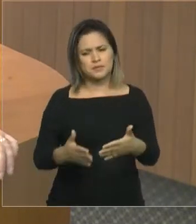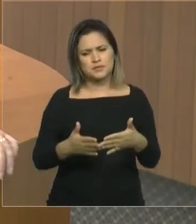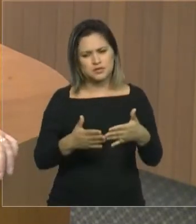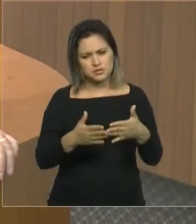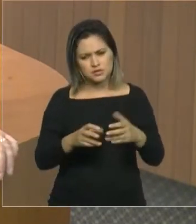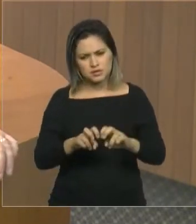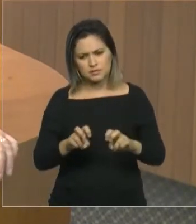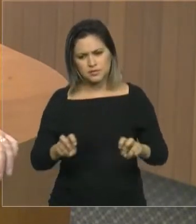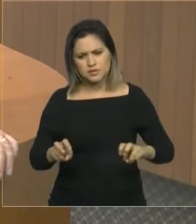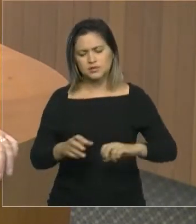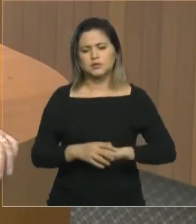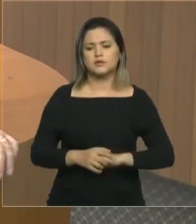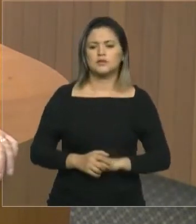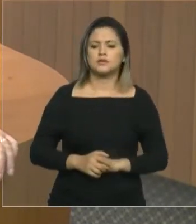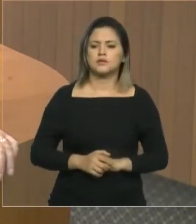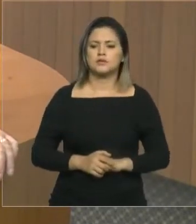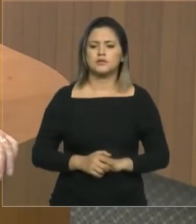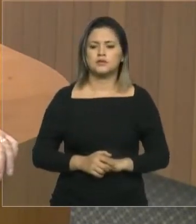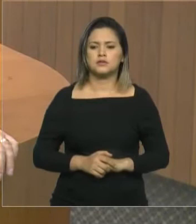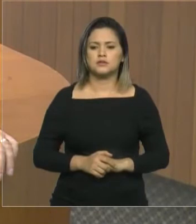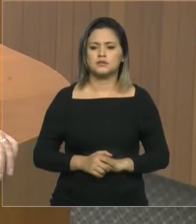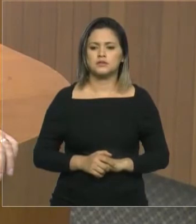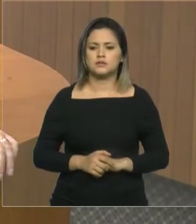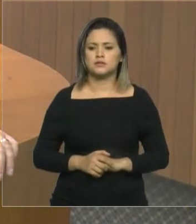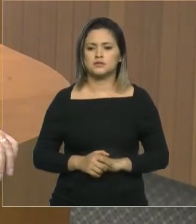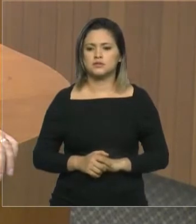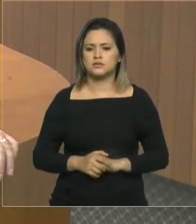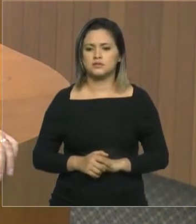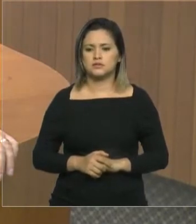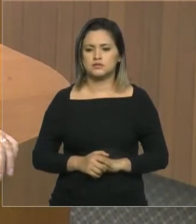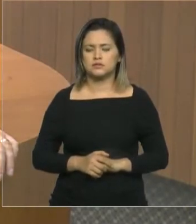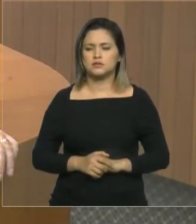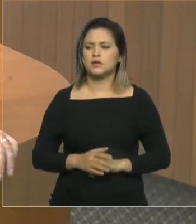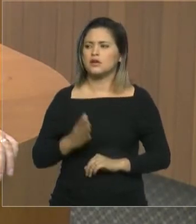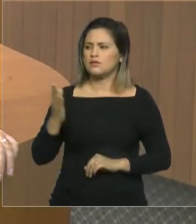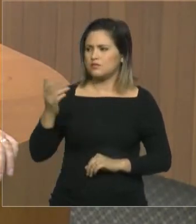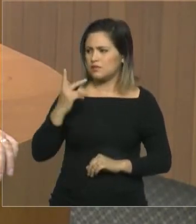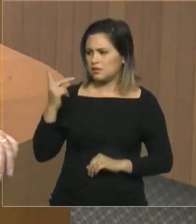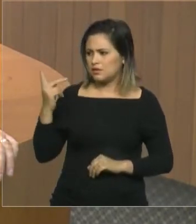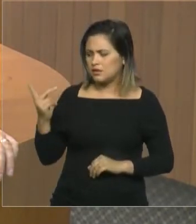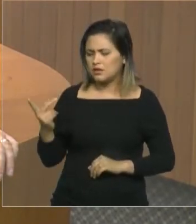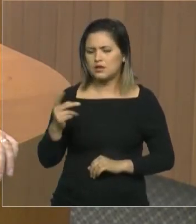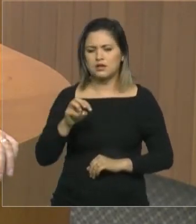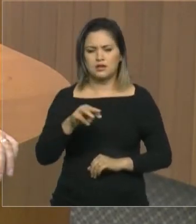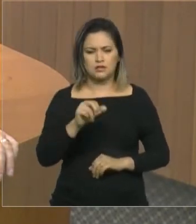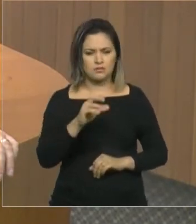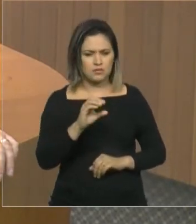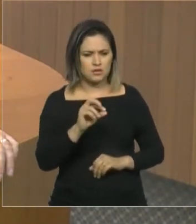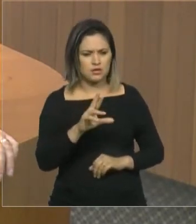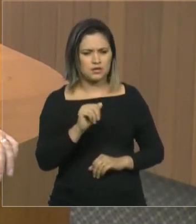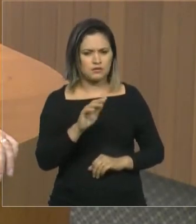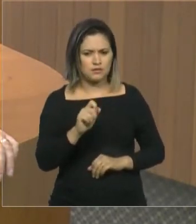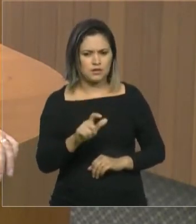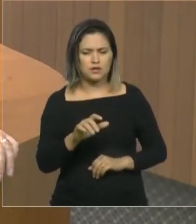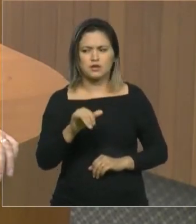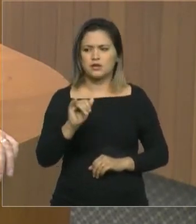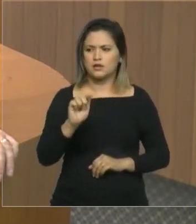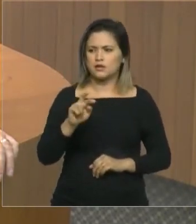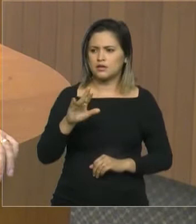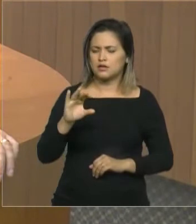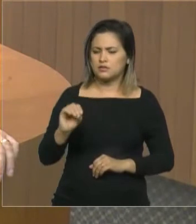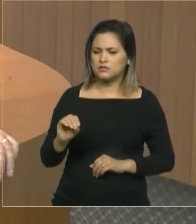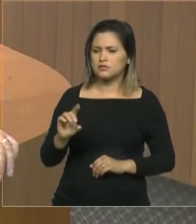que o pronunciamento de Vossa Excelência, o pronunciamento do deputado Marco, deputado Rafael, deputado doutor Iglésio, deputado Adelmo, deputado